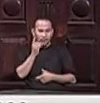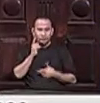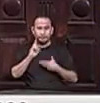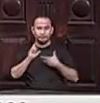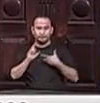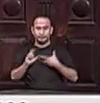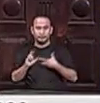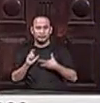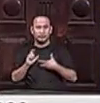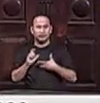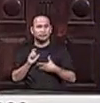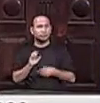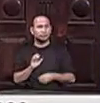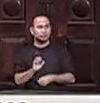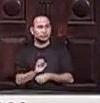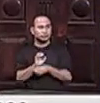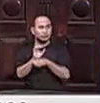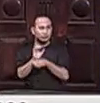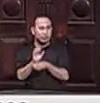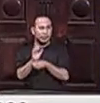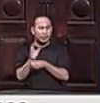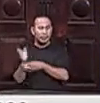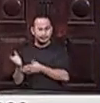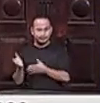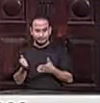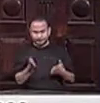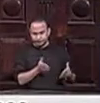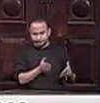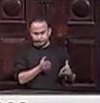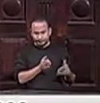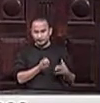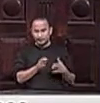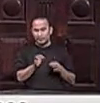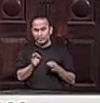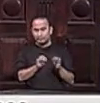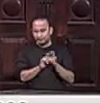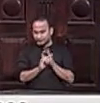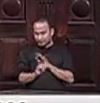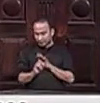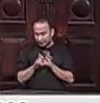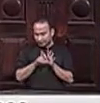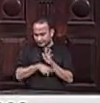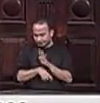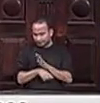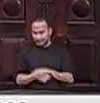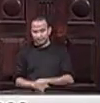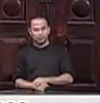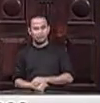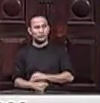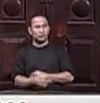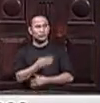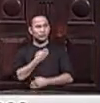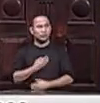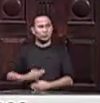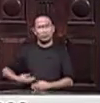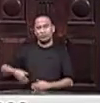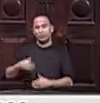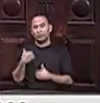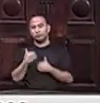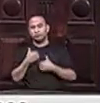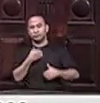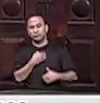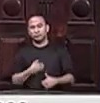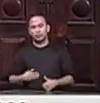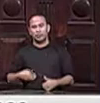Executivo Estadual para cá encaminhou um projeto de lei que reduziu os vencimentos, governador, vice-governador